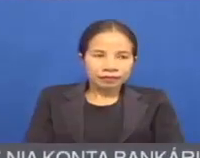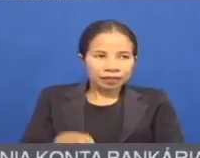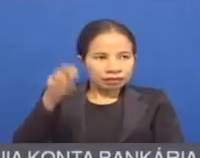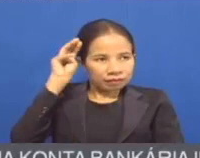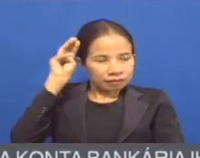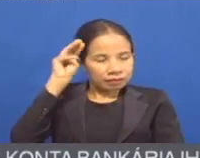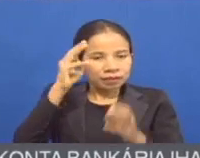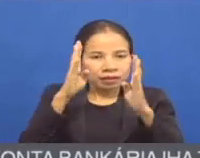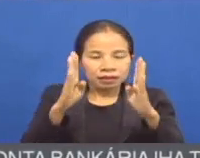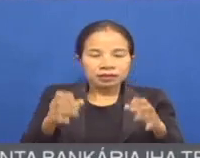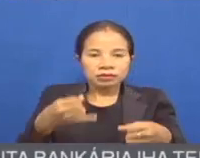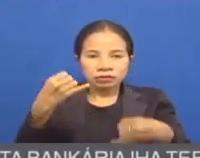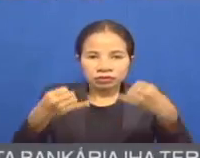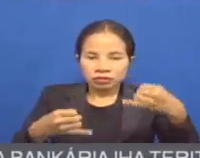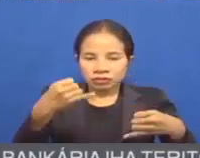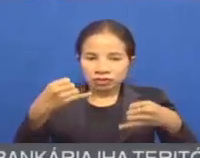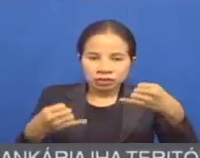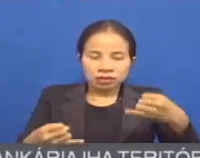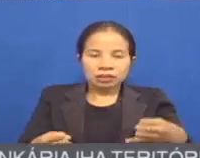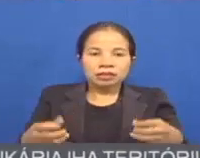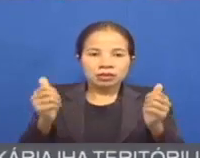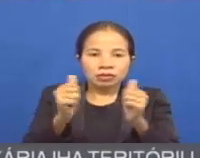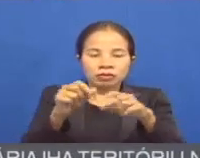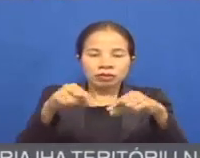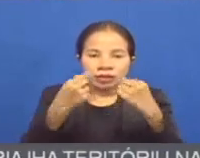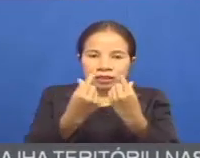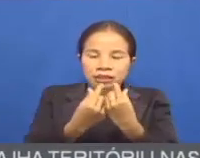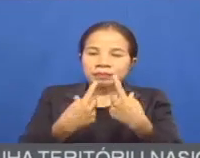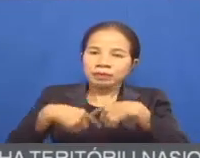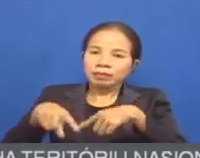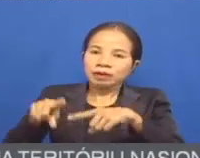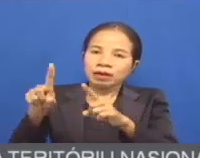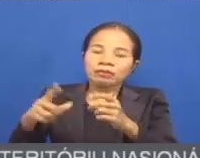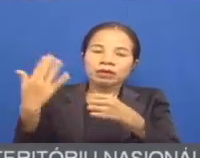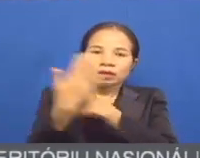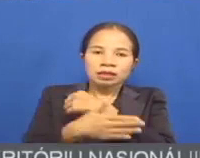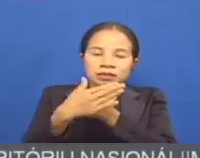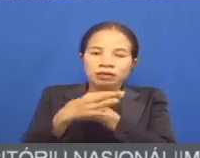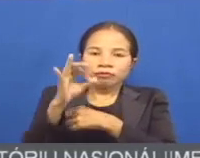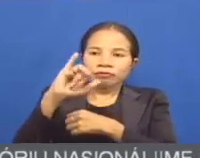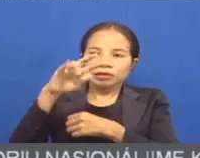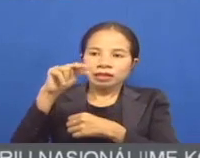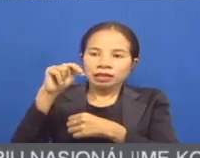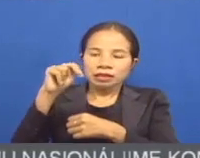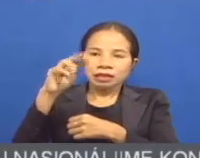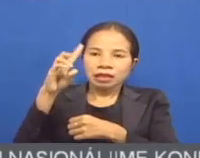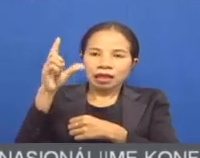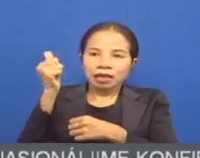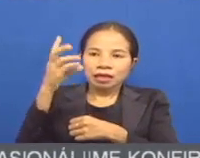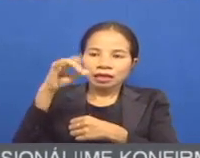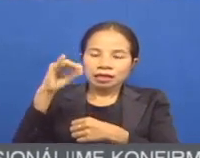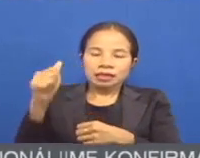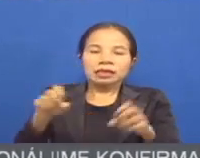Ministro de Justiça Amandio de Sá Benevides ho equipa desloca na nação Finlândia e há sábado, né? Onde observa